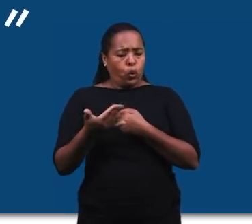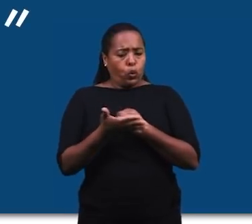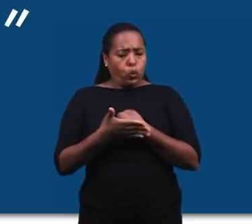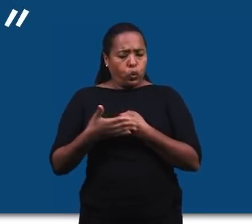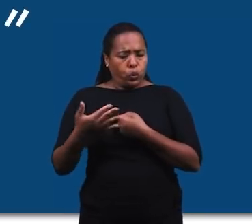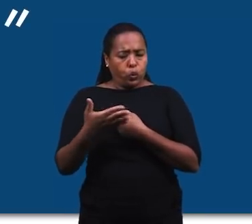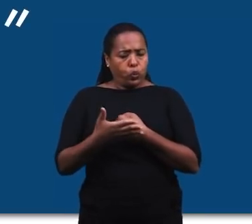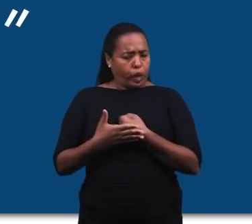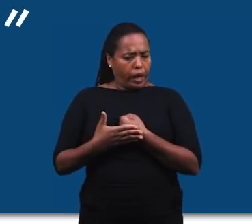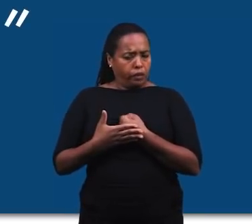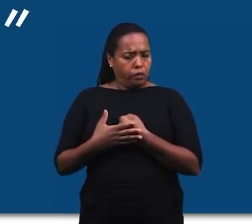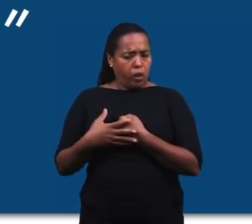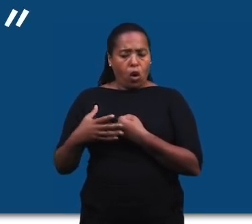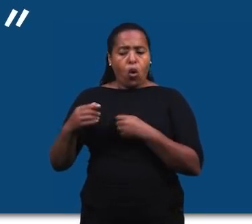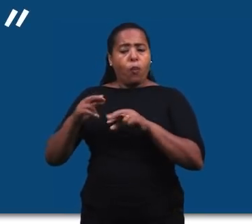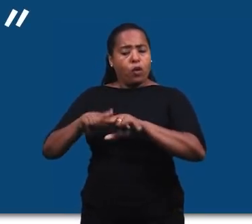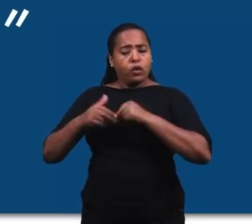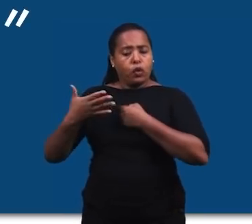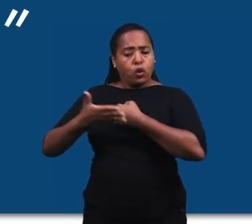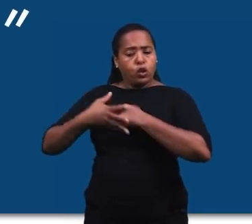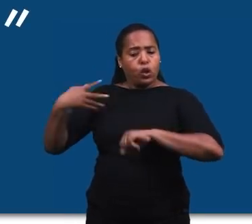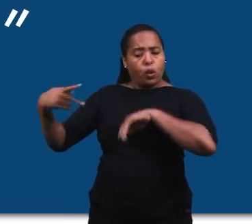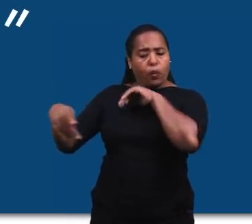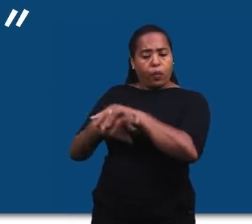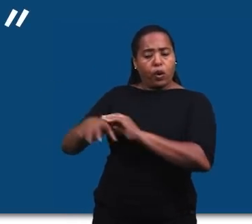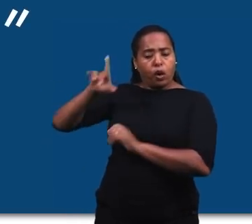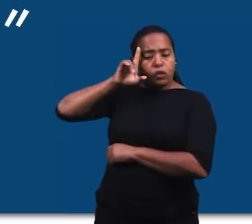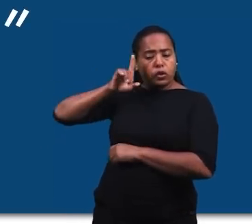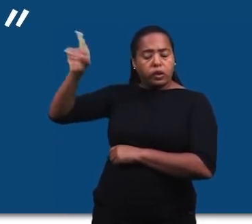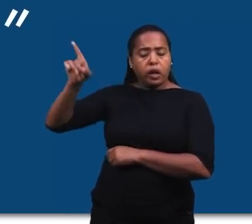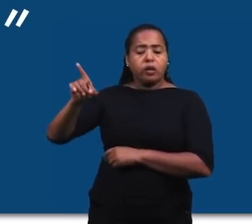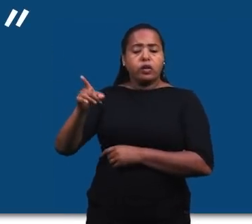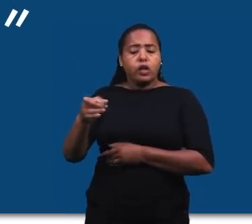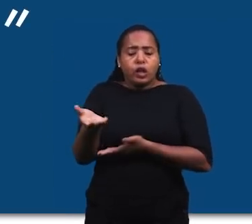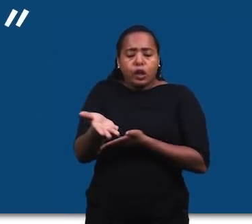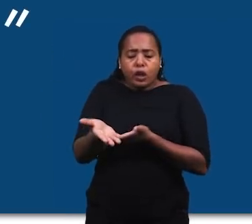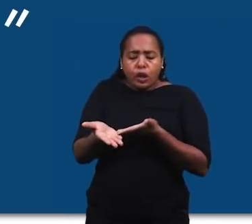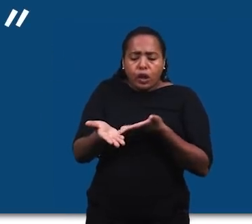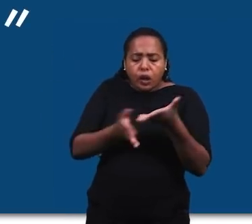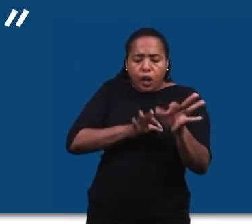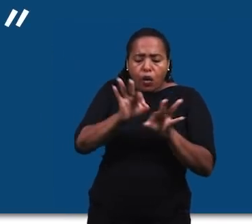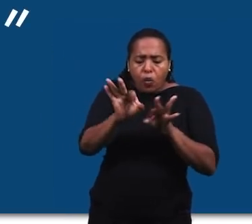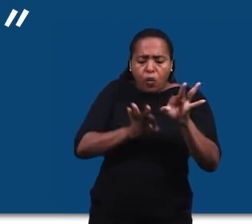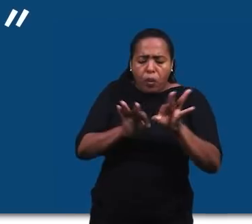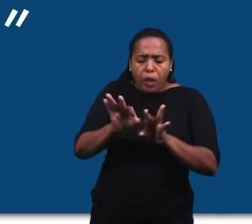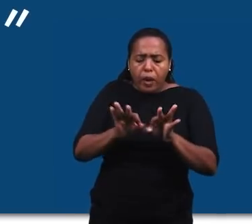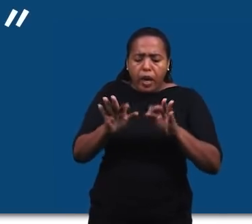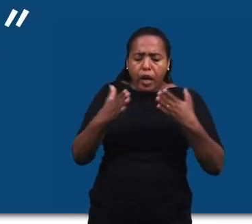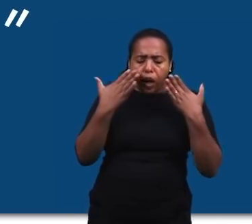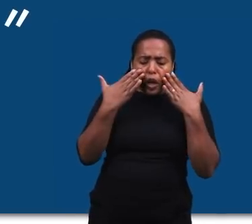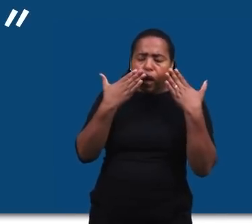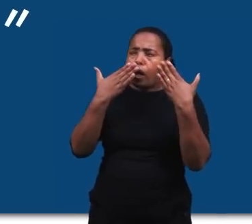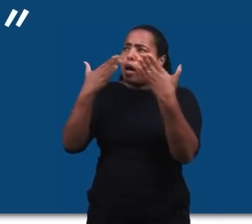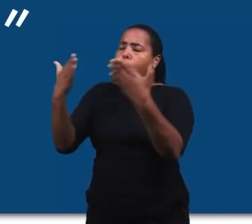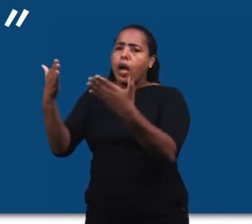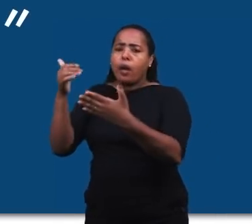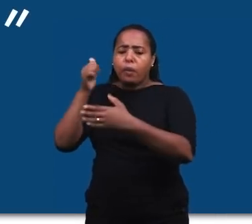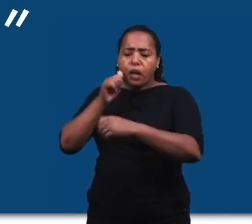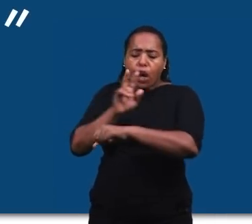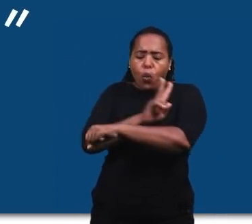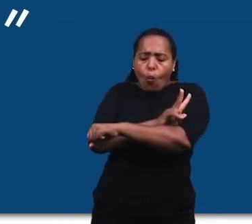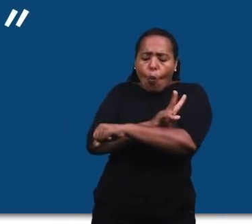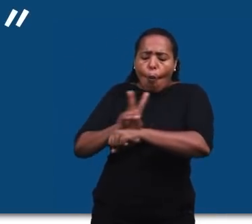de vós com zelo de Deus, porque vos tenho preparado para vos apresentar como uma virgem